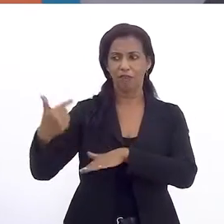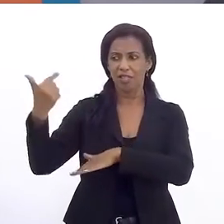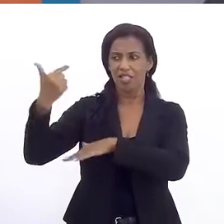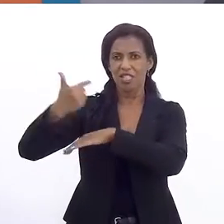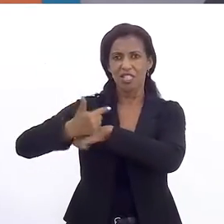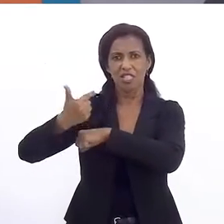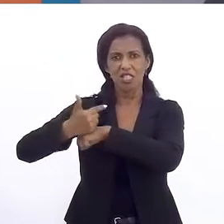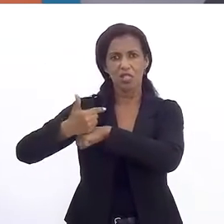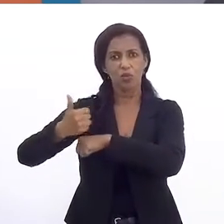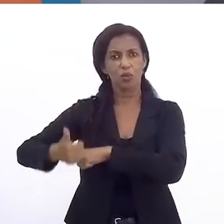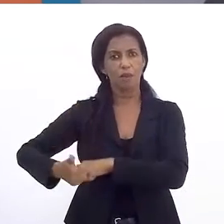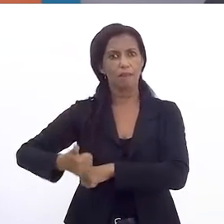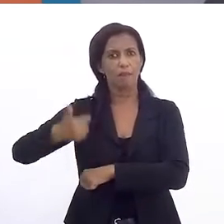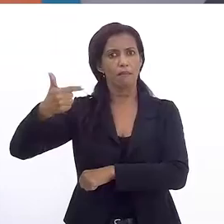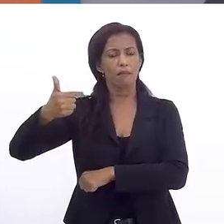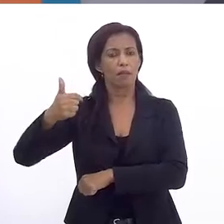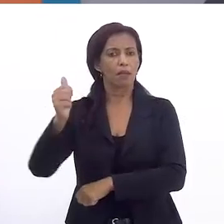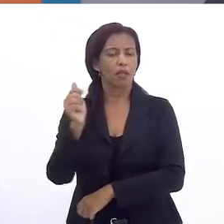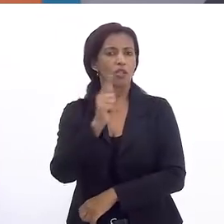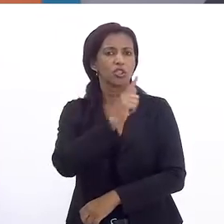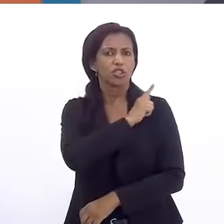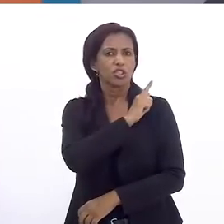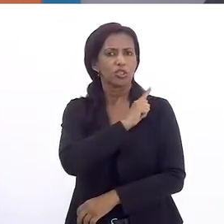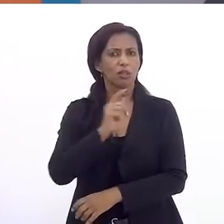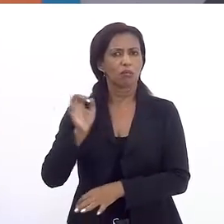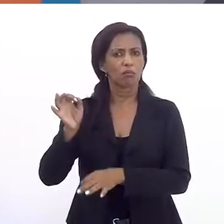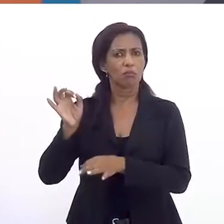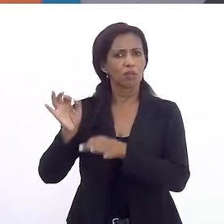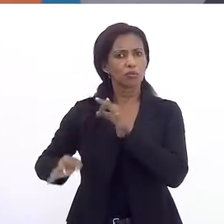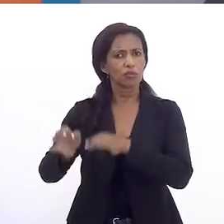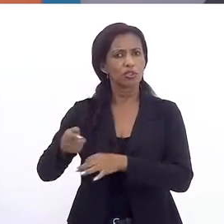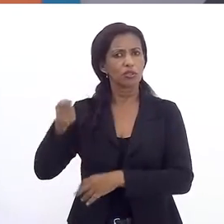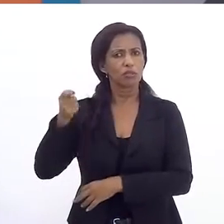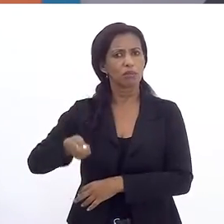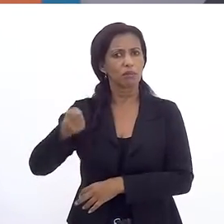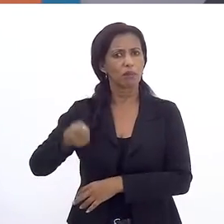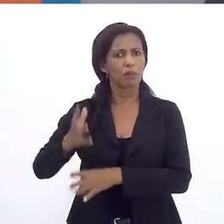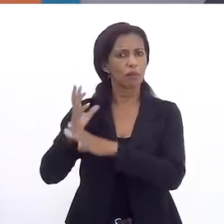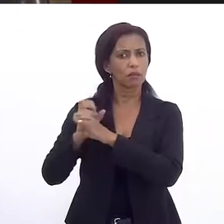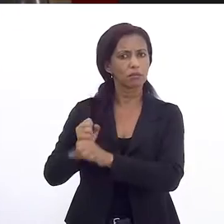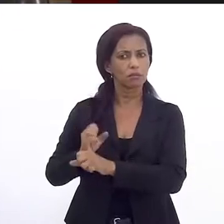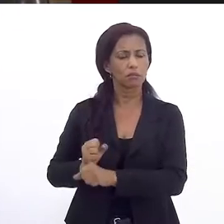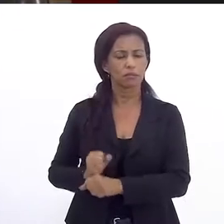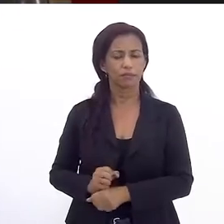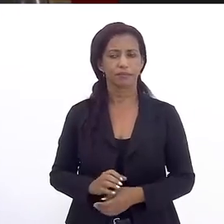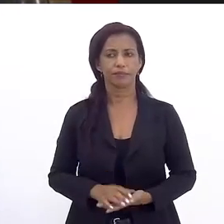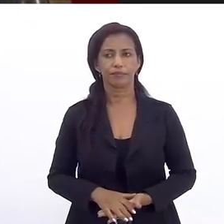foi considerada a segunda melhor gestão pelo Tribunal de Contas. Como é que foi isso?